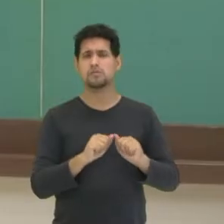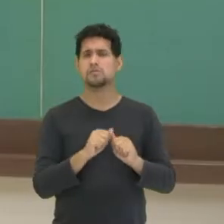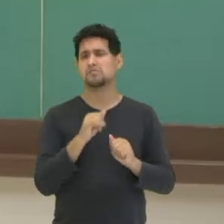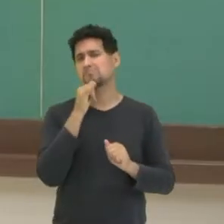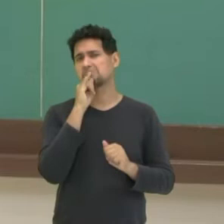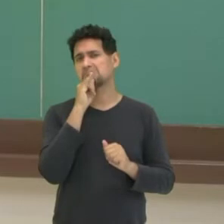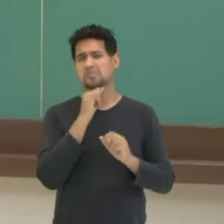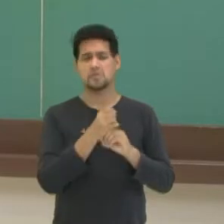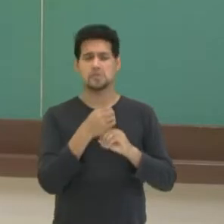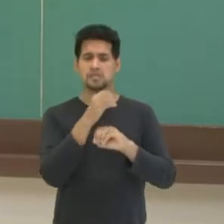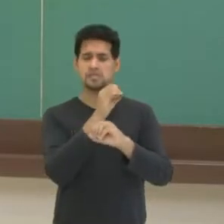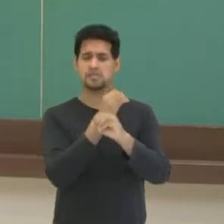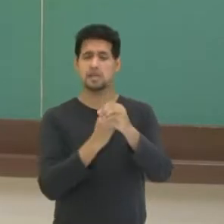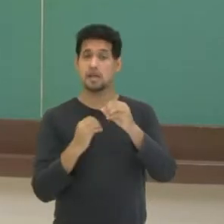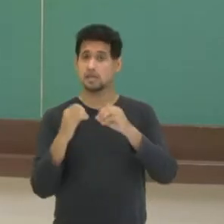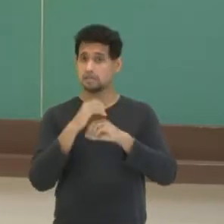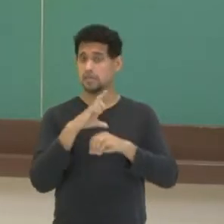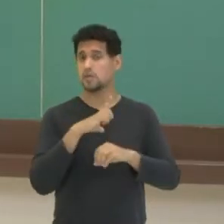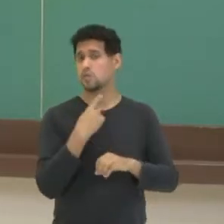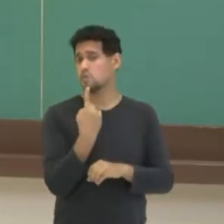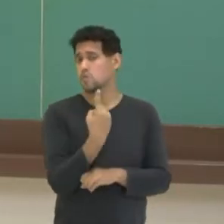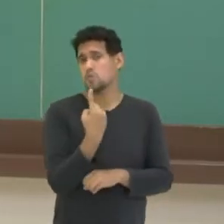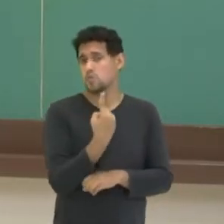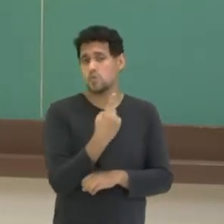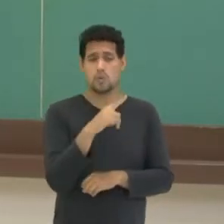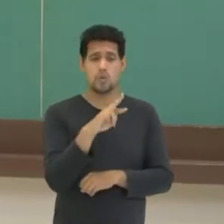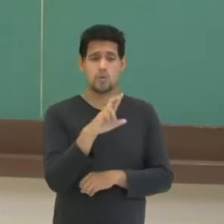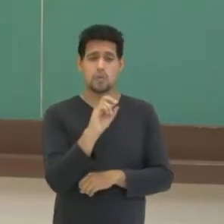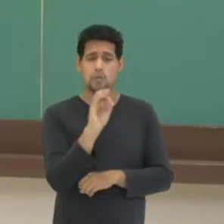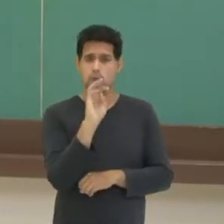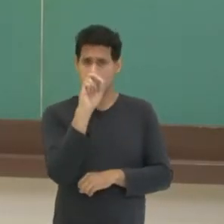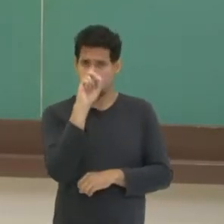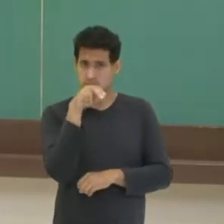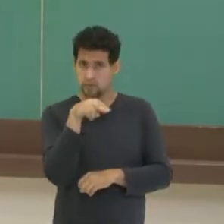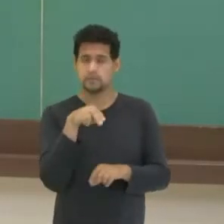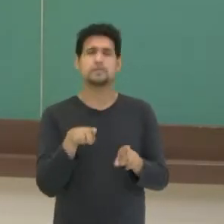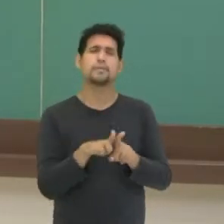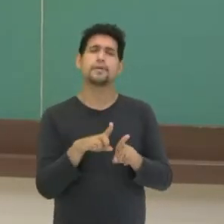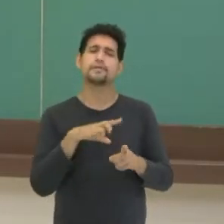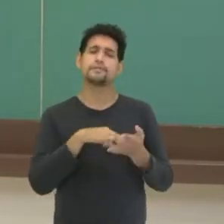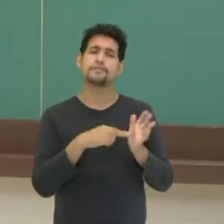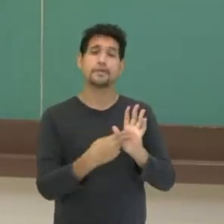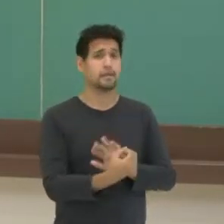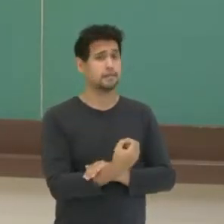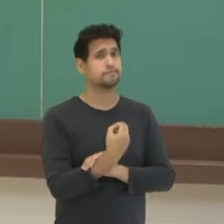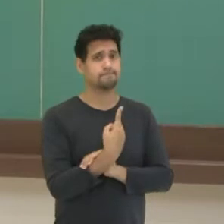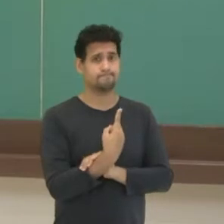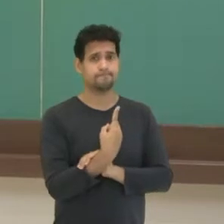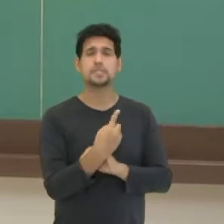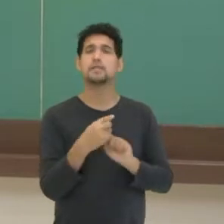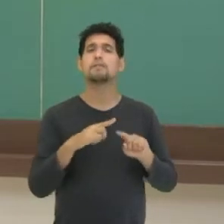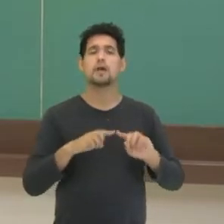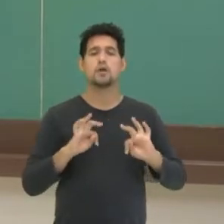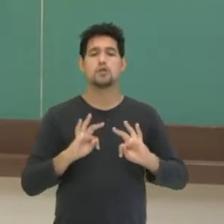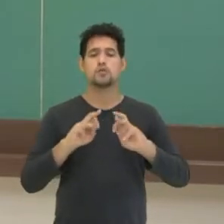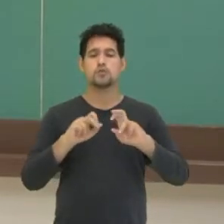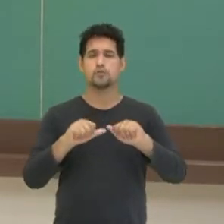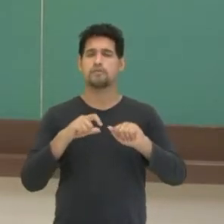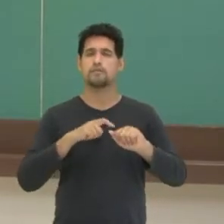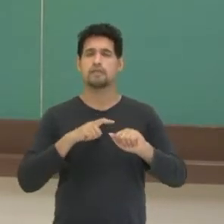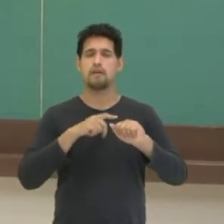que possuem um único próton, cujo número atômico é 1, portanto, todos eles